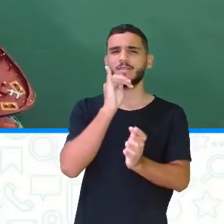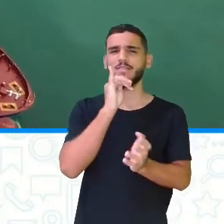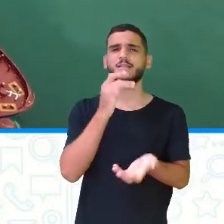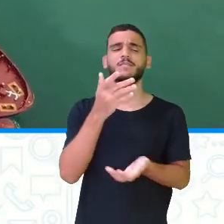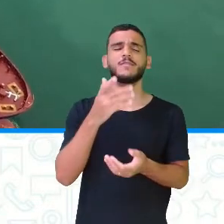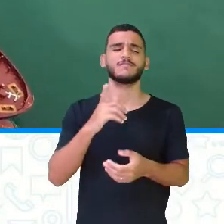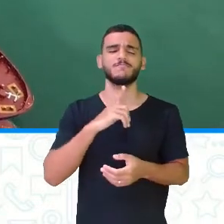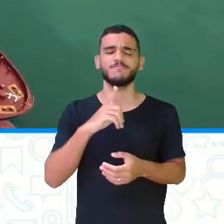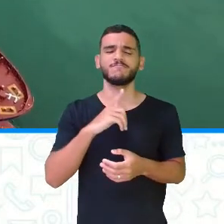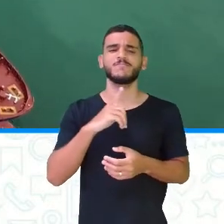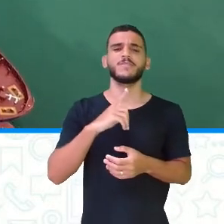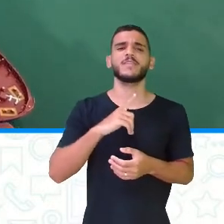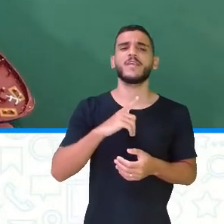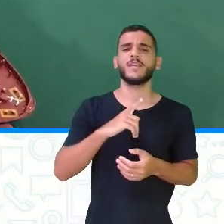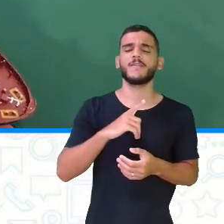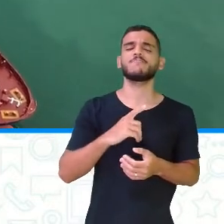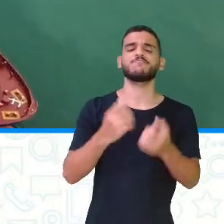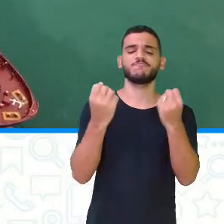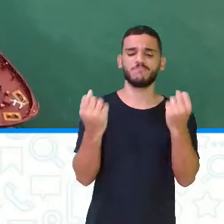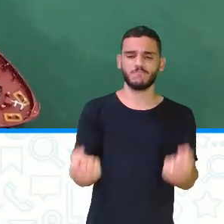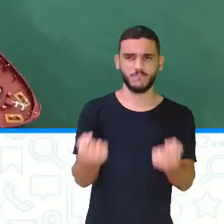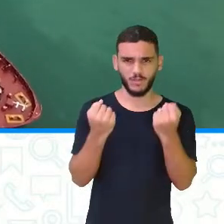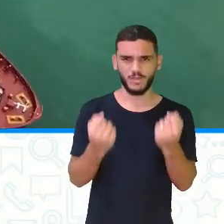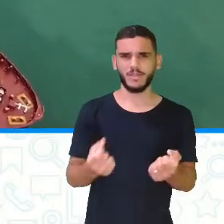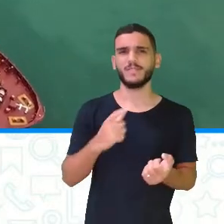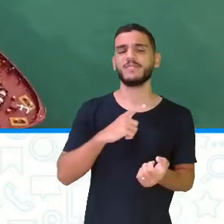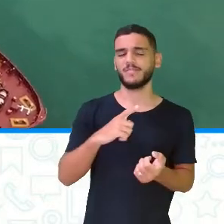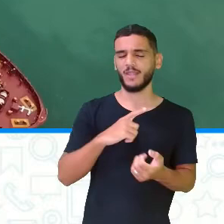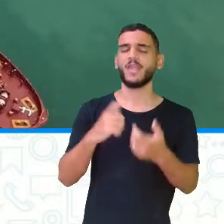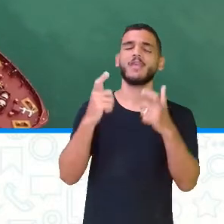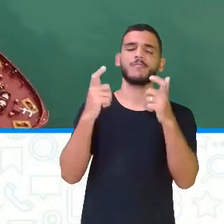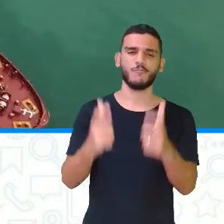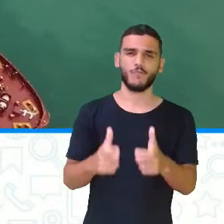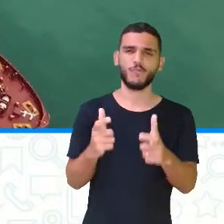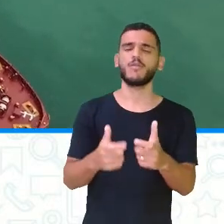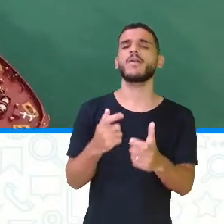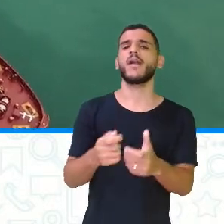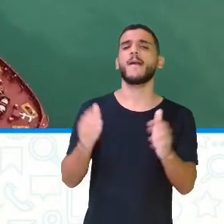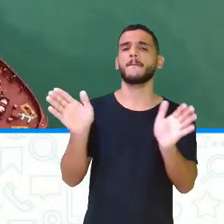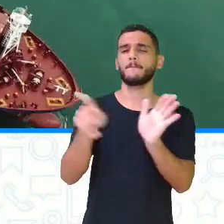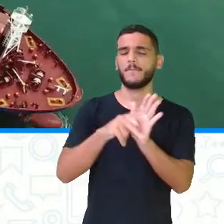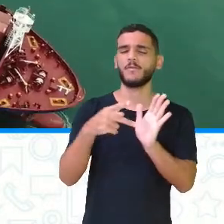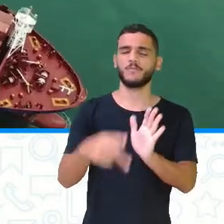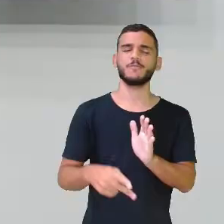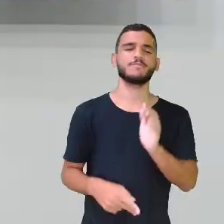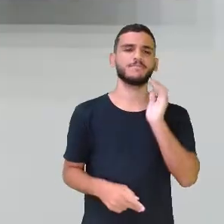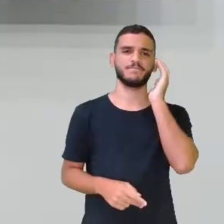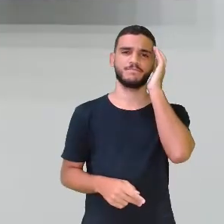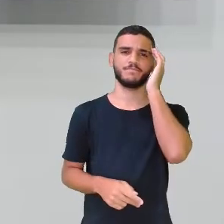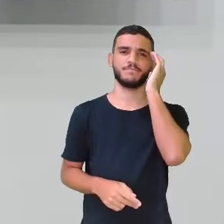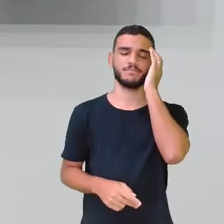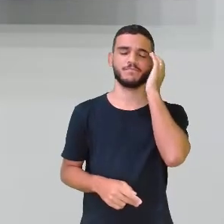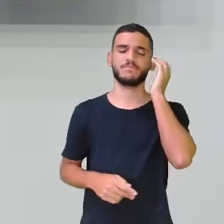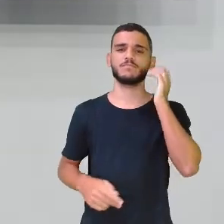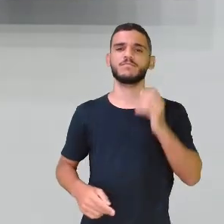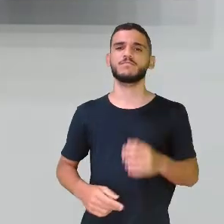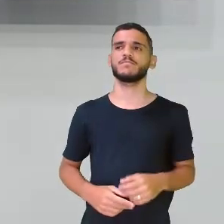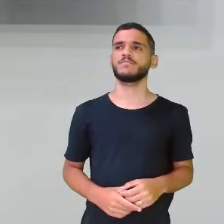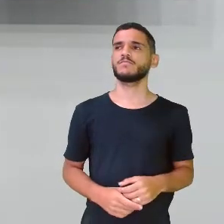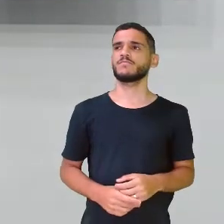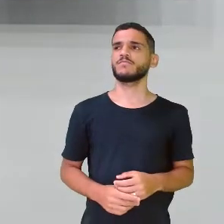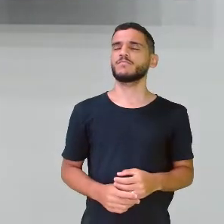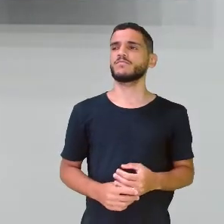carga precisa ser pesada. E existem balanças específicas para isso. Tranquilo? Vamos